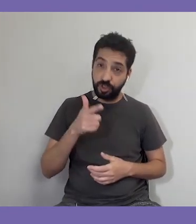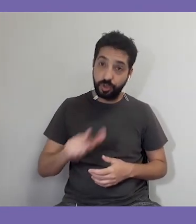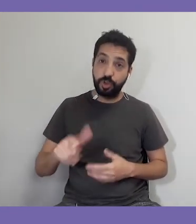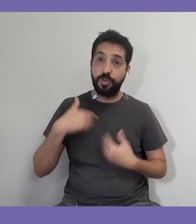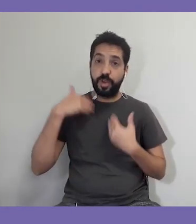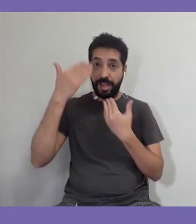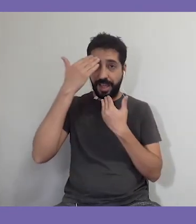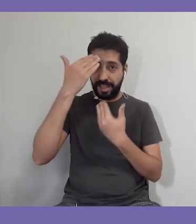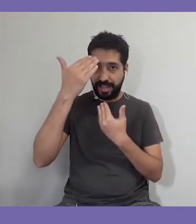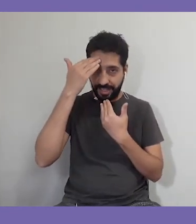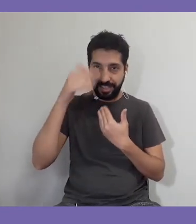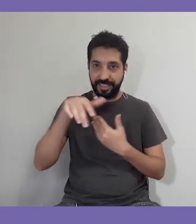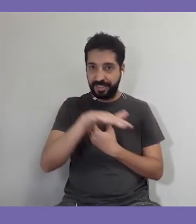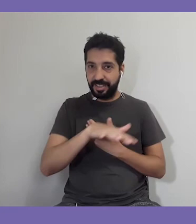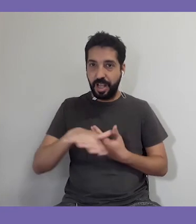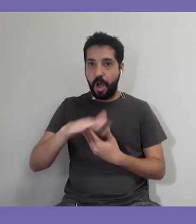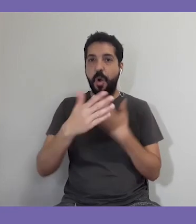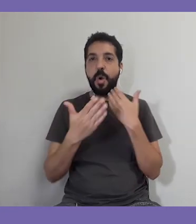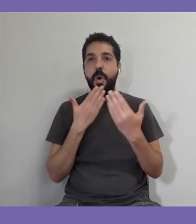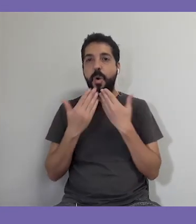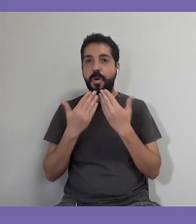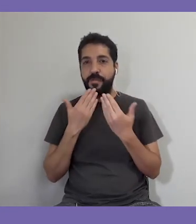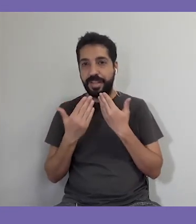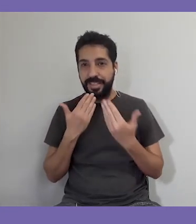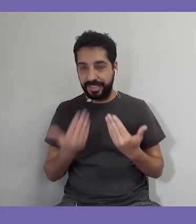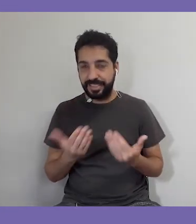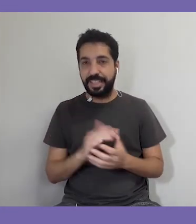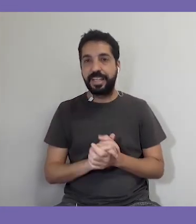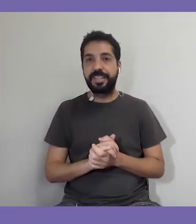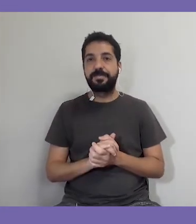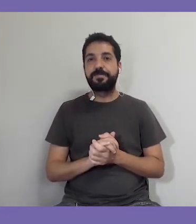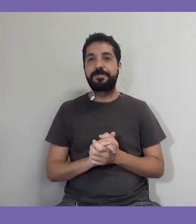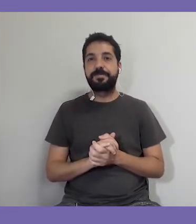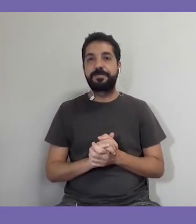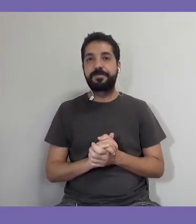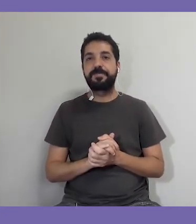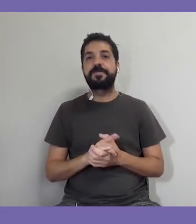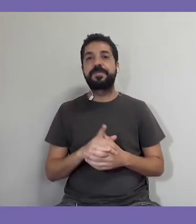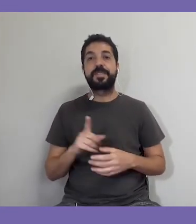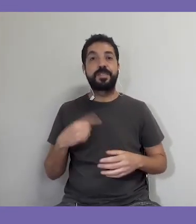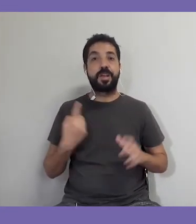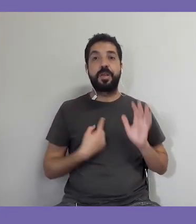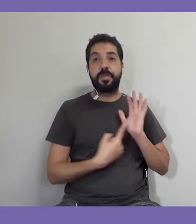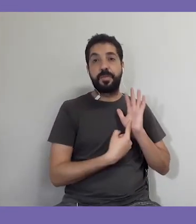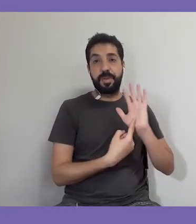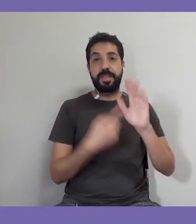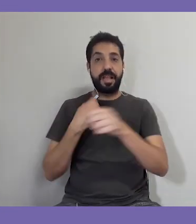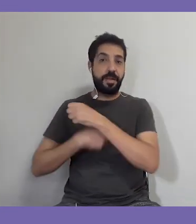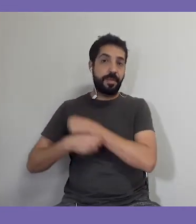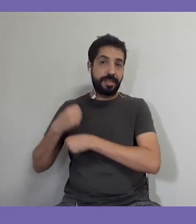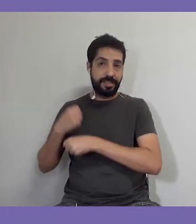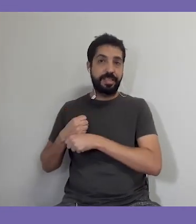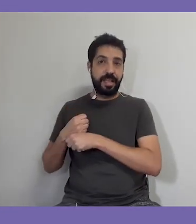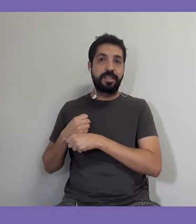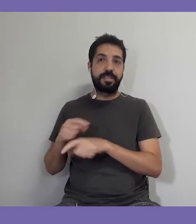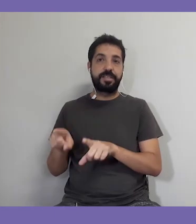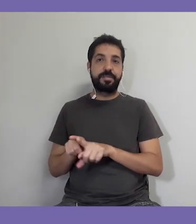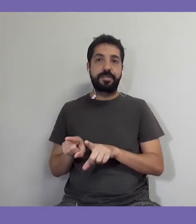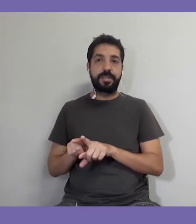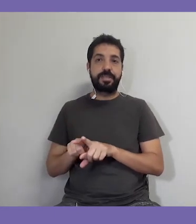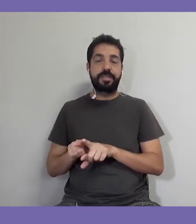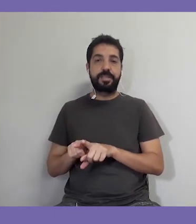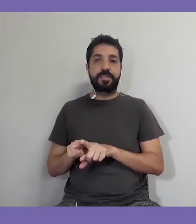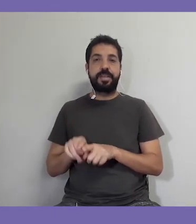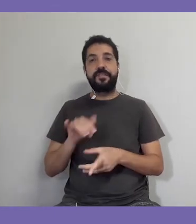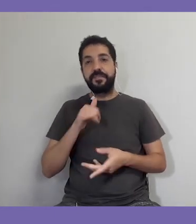Mais uma vez, assim, agradecer, né, o espaço a vocês. Cipó, né, que a gente também exibiu ano